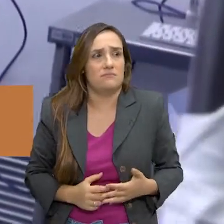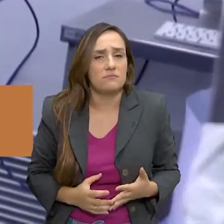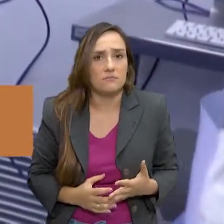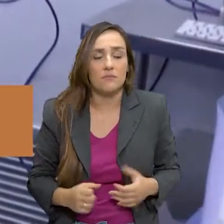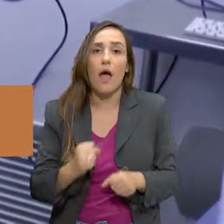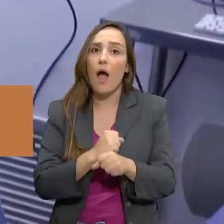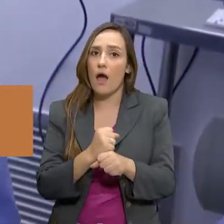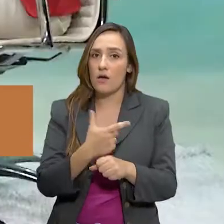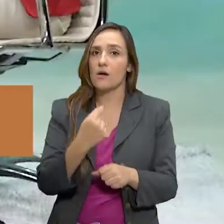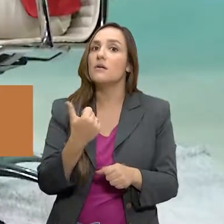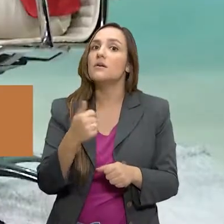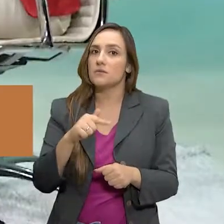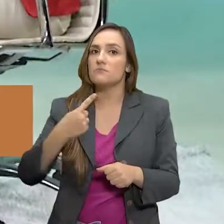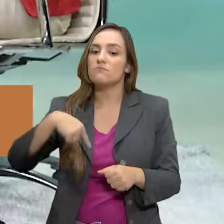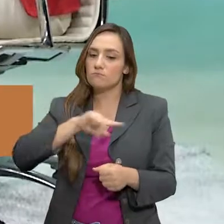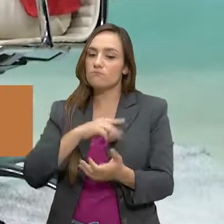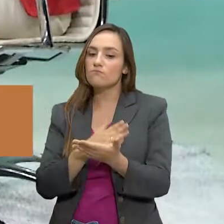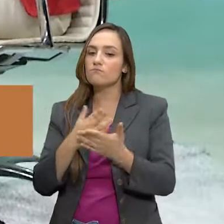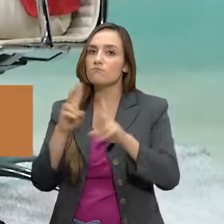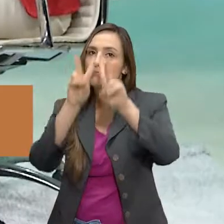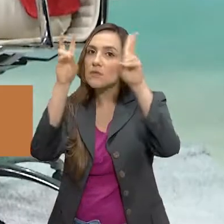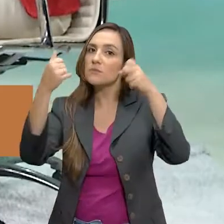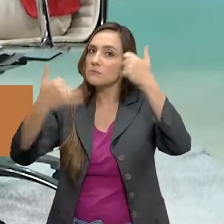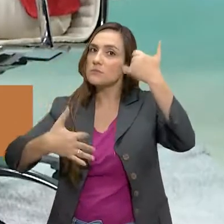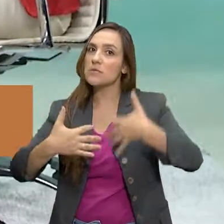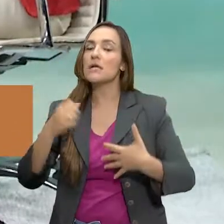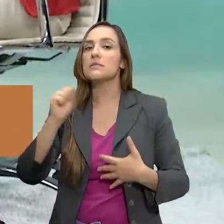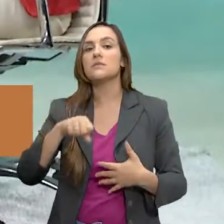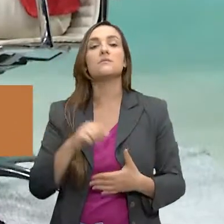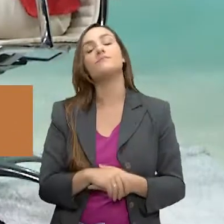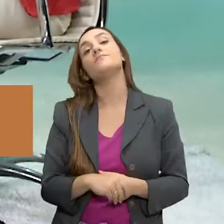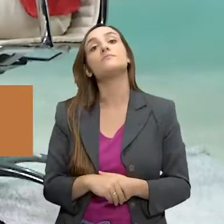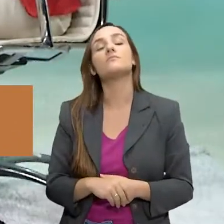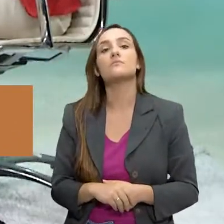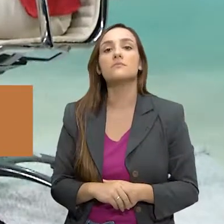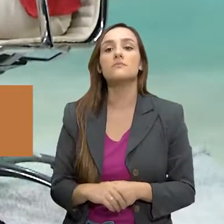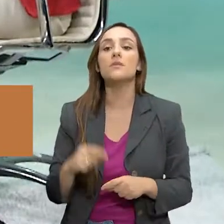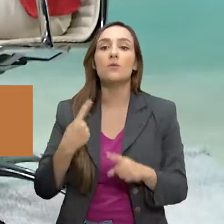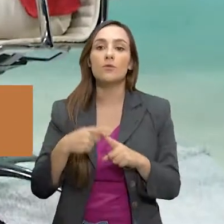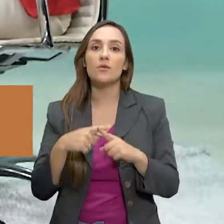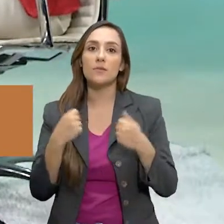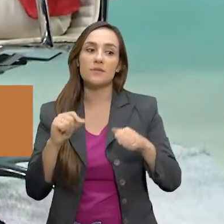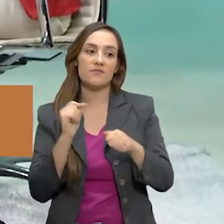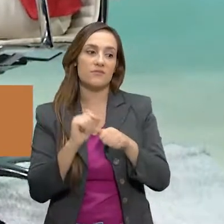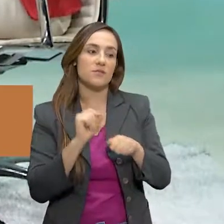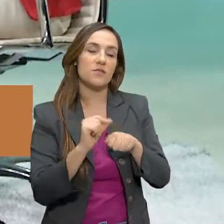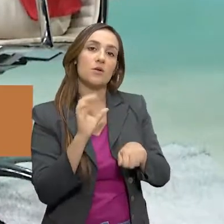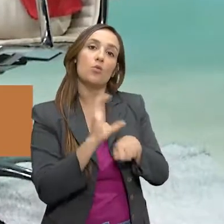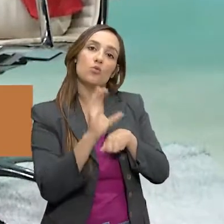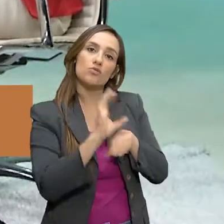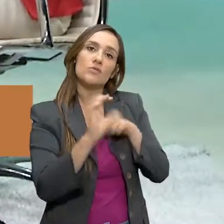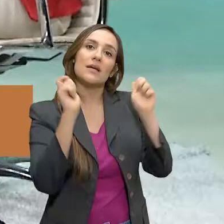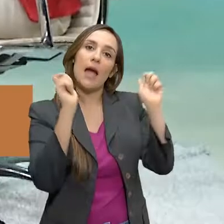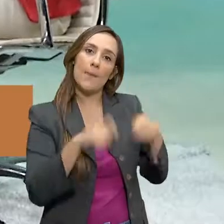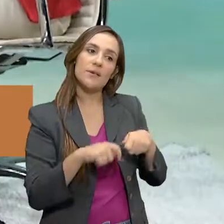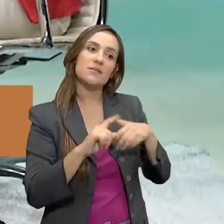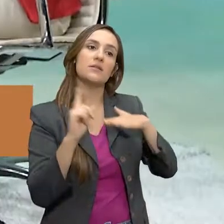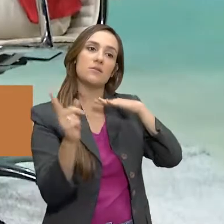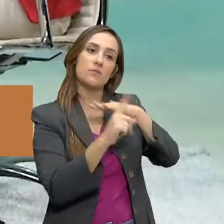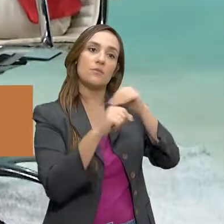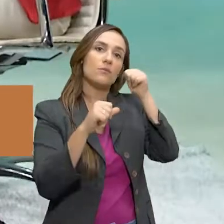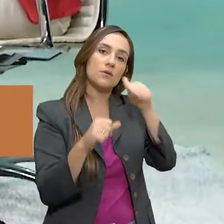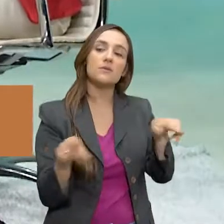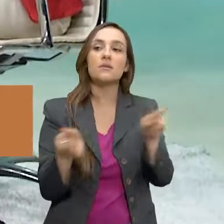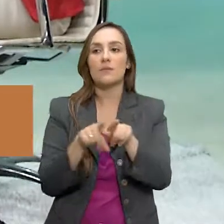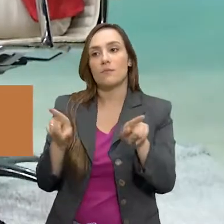esse tema desde 2017. Esse projeto que foi baseado nesse binômio aí de capacitação e diálogo com a rede de